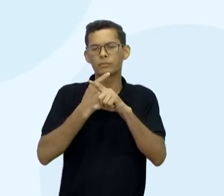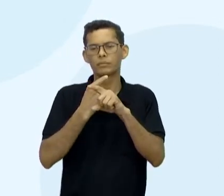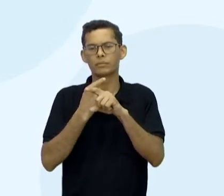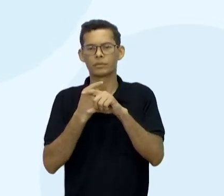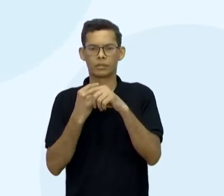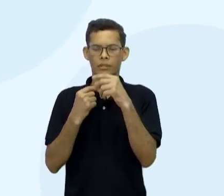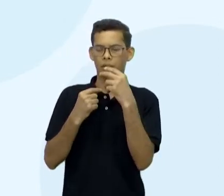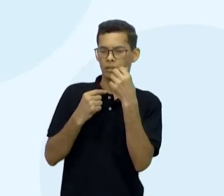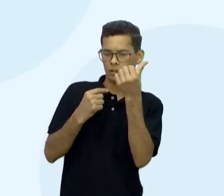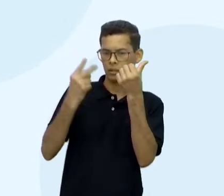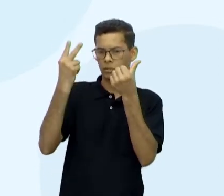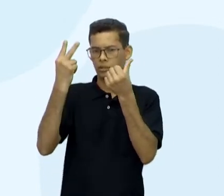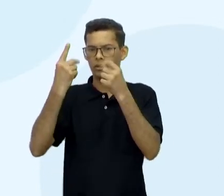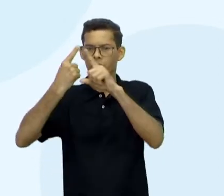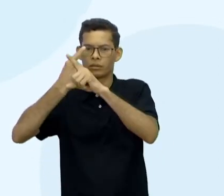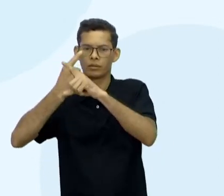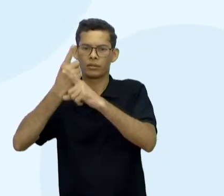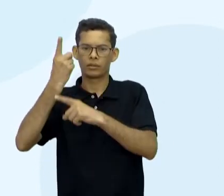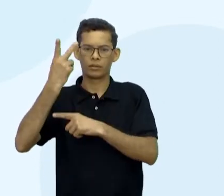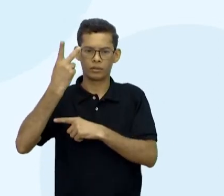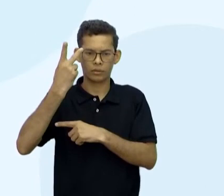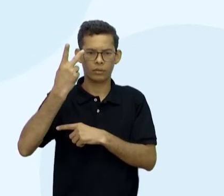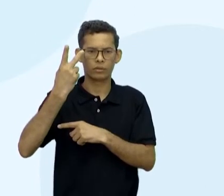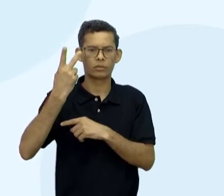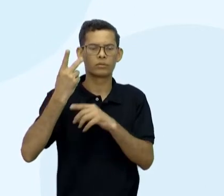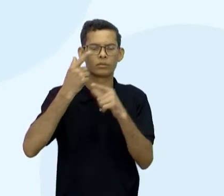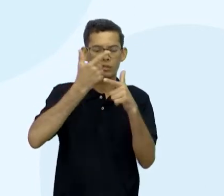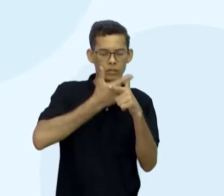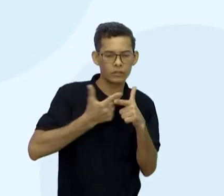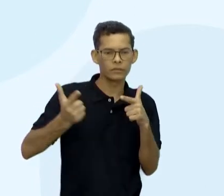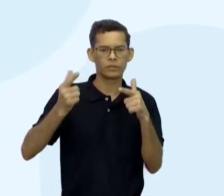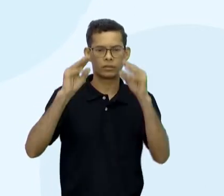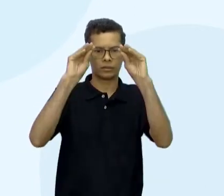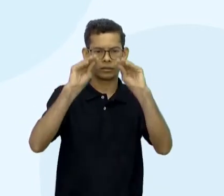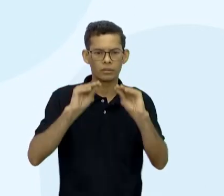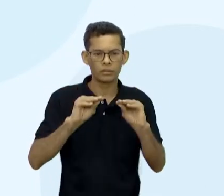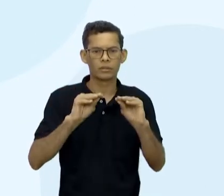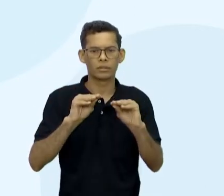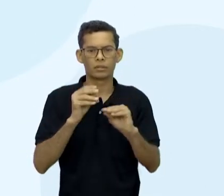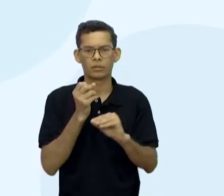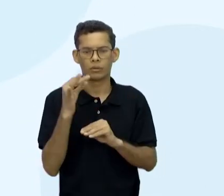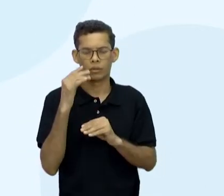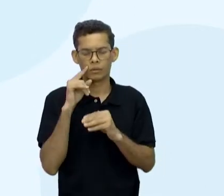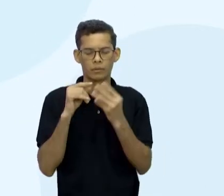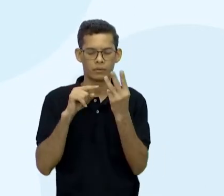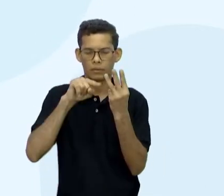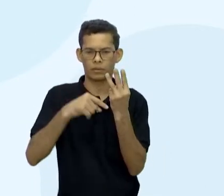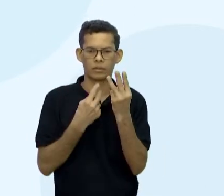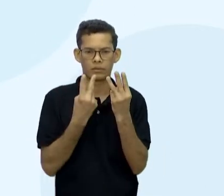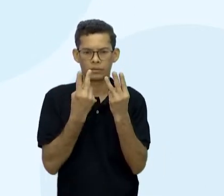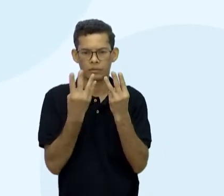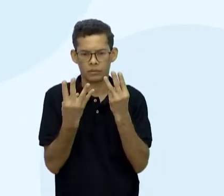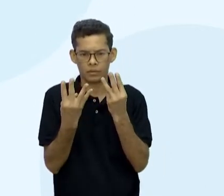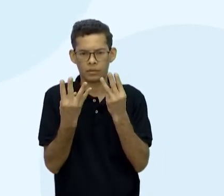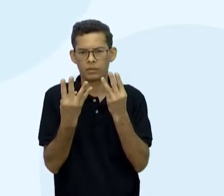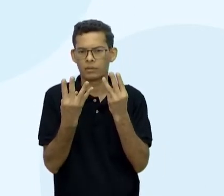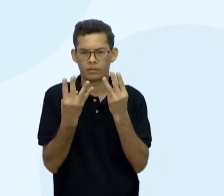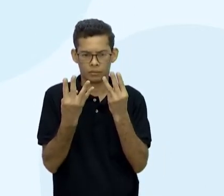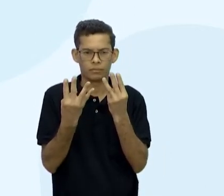a 12. Aí eu vou dividir esse por esse, cheguei esse aqui, ó, divisão. Tá aqui, ó. E aí mantém a base